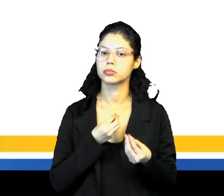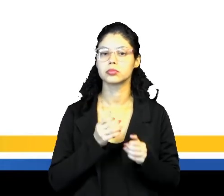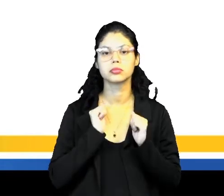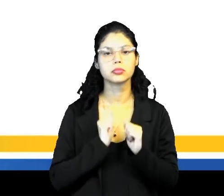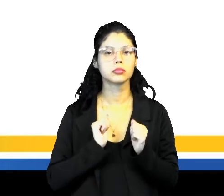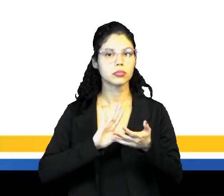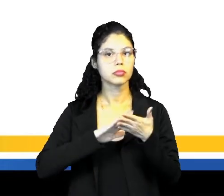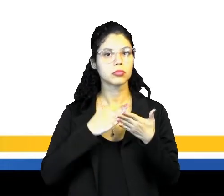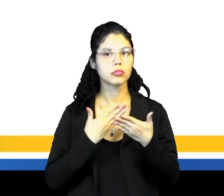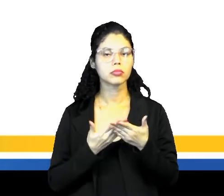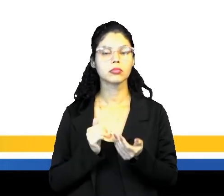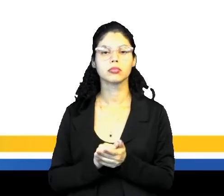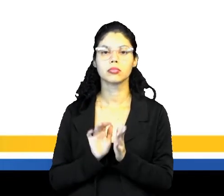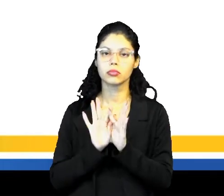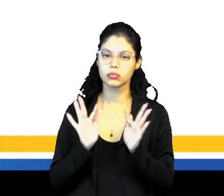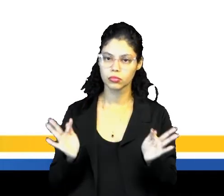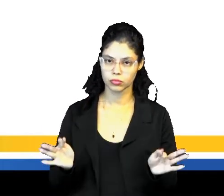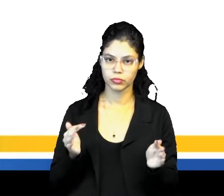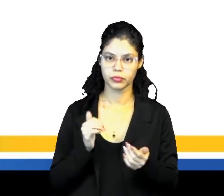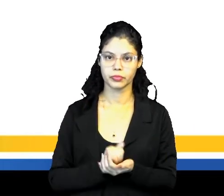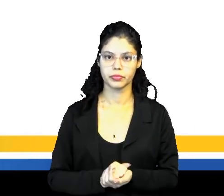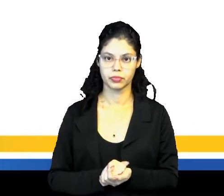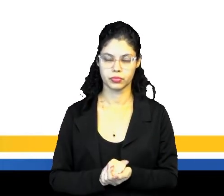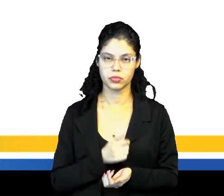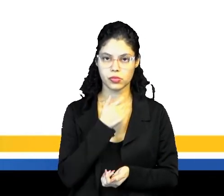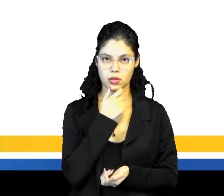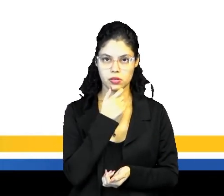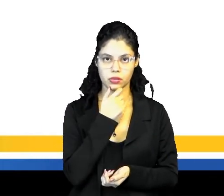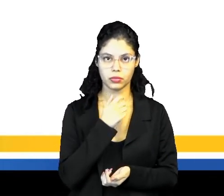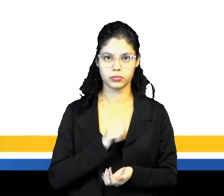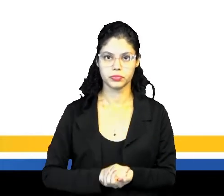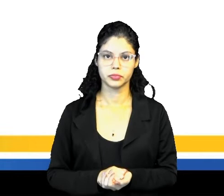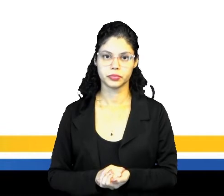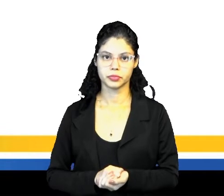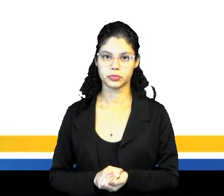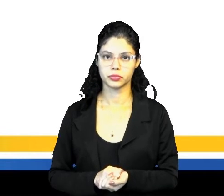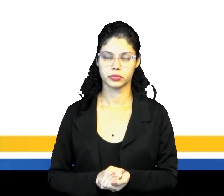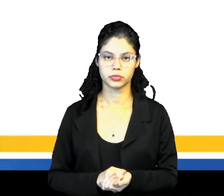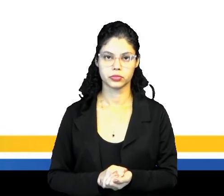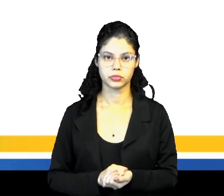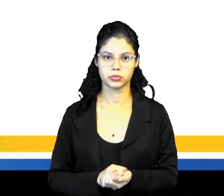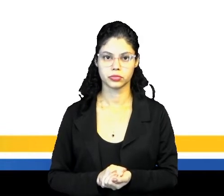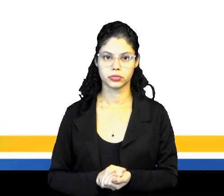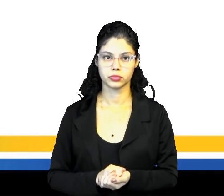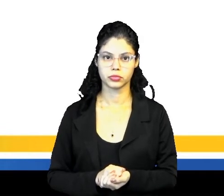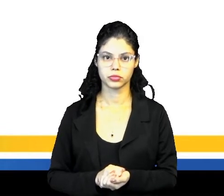poderíamos interpretar essas frases aí em inglês?